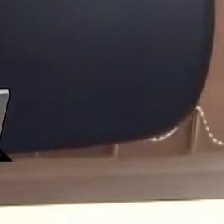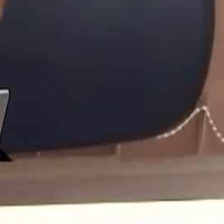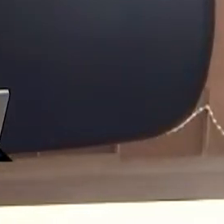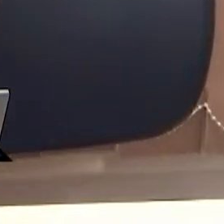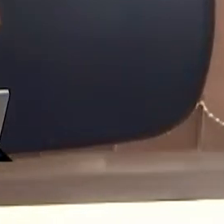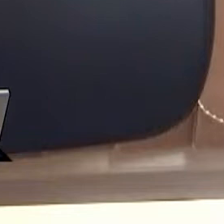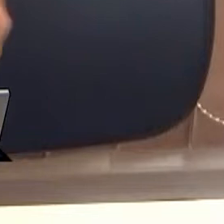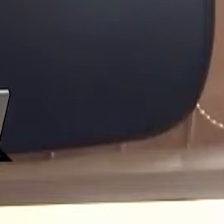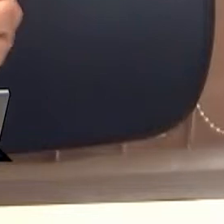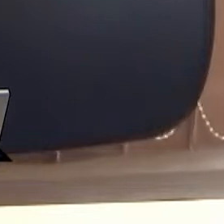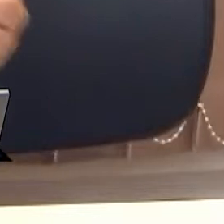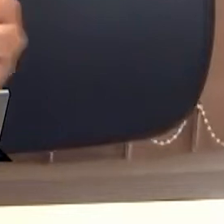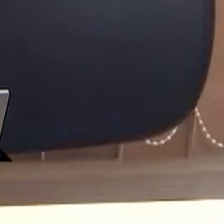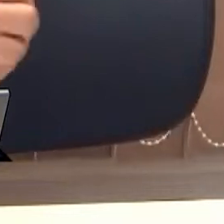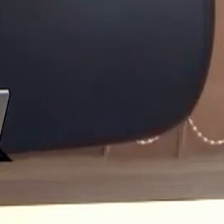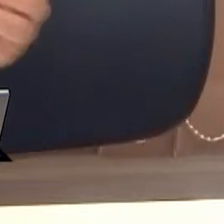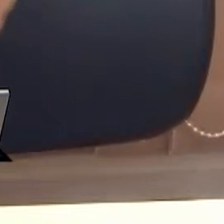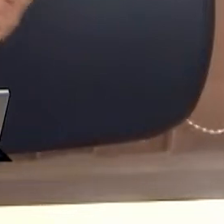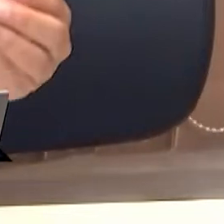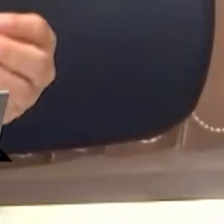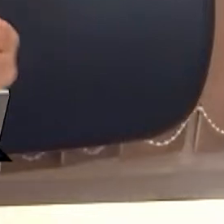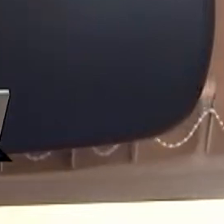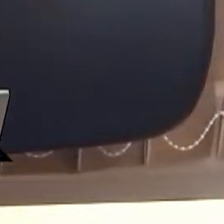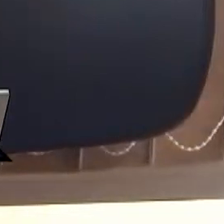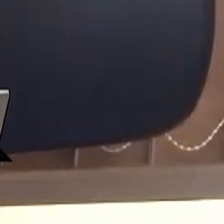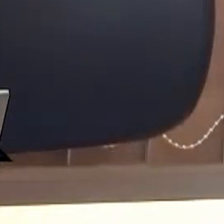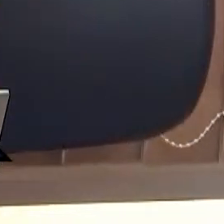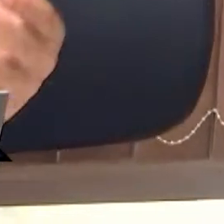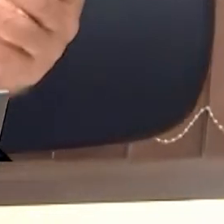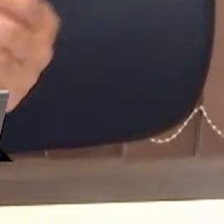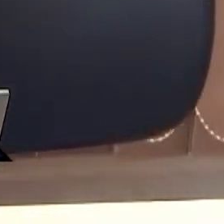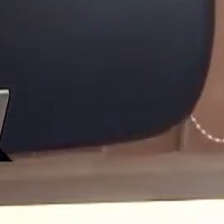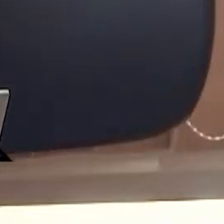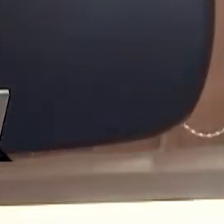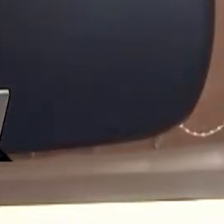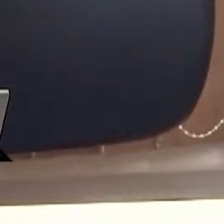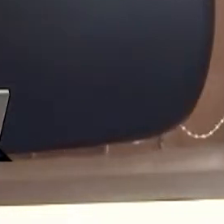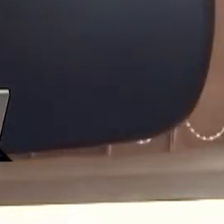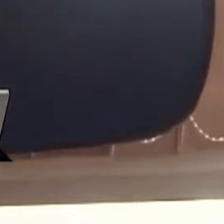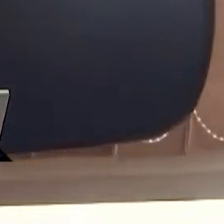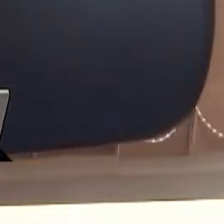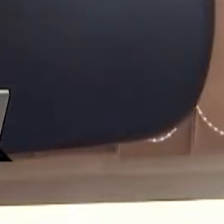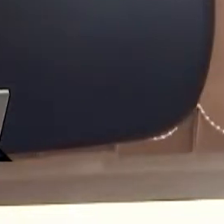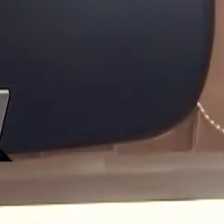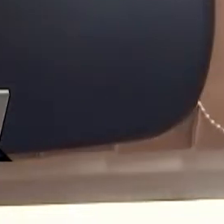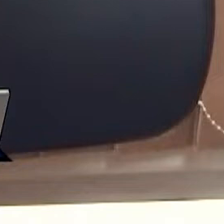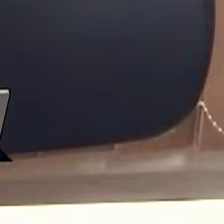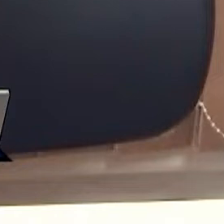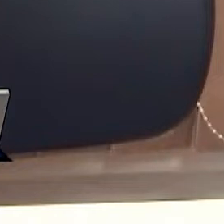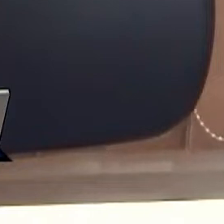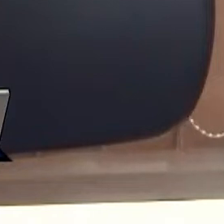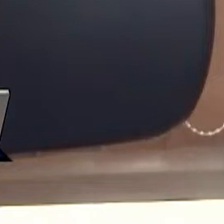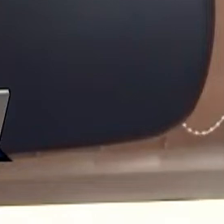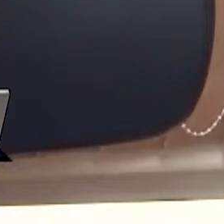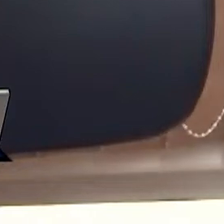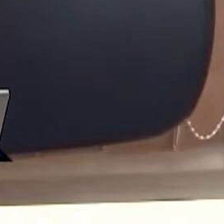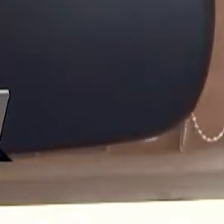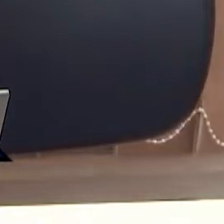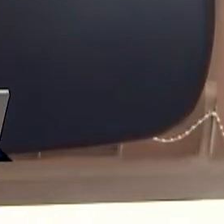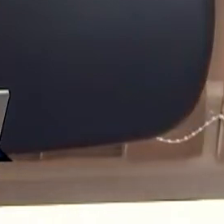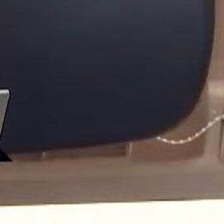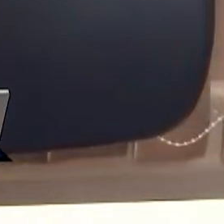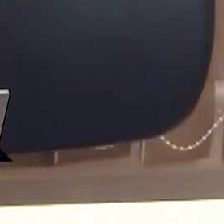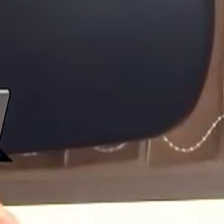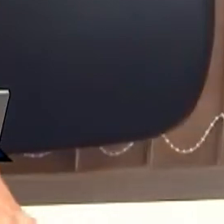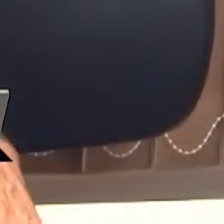algum ponto que necessita fazer algum ajuste, alguma melhoria, que a gente possa, na comissão, também encaminhar